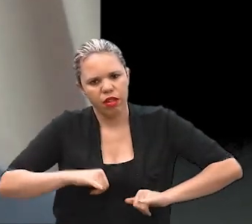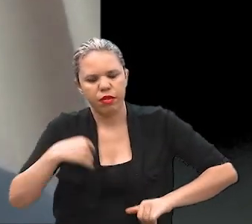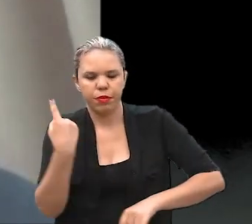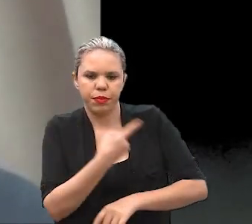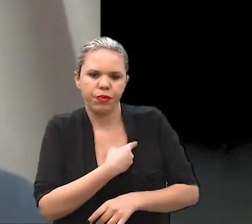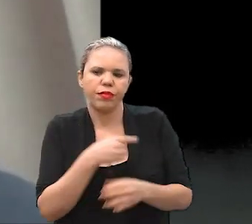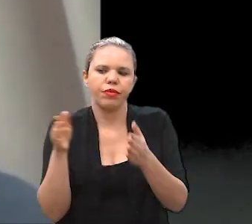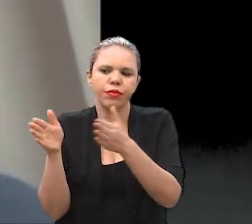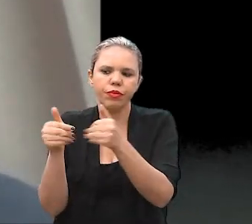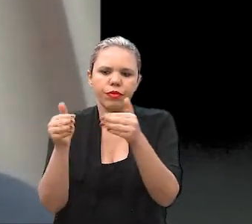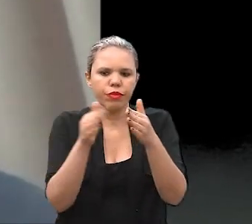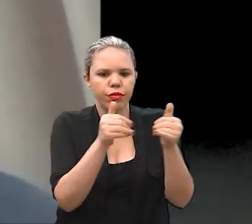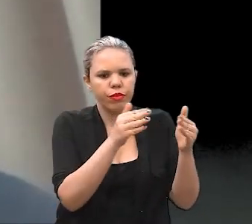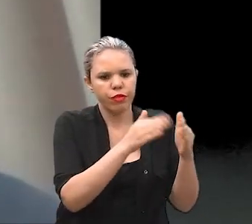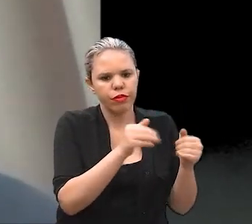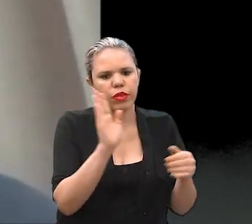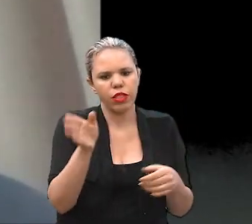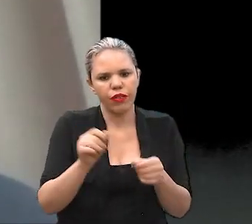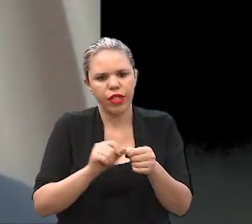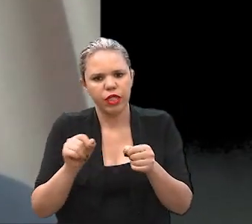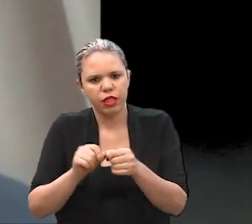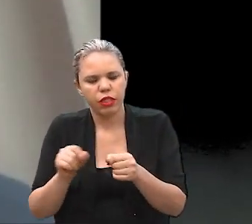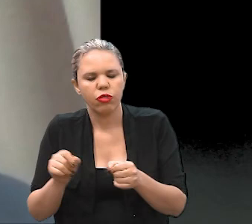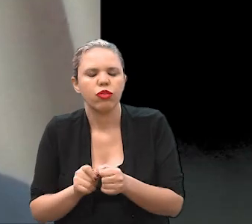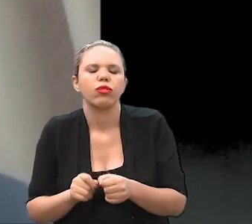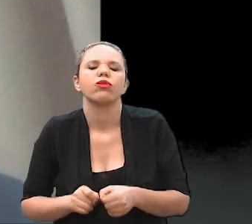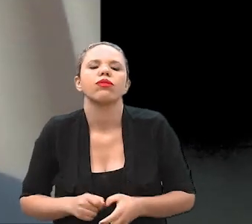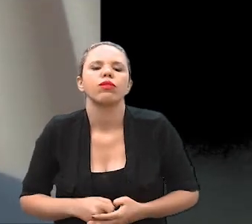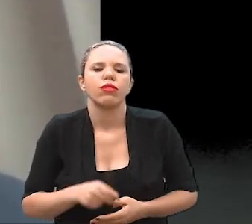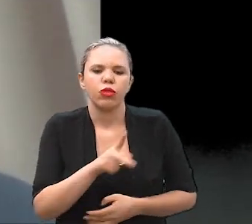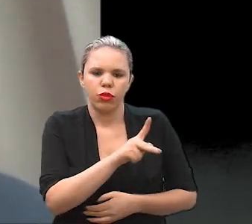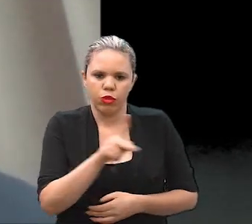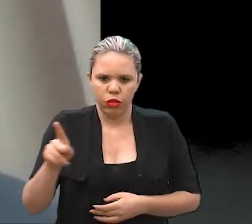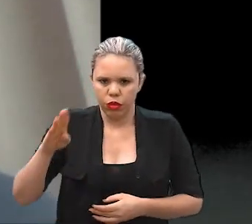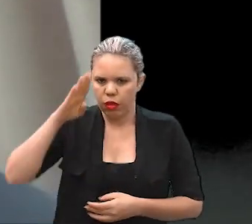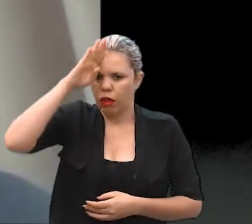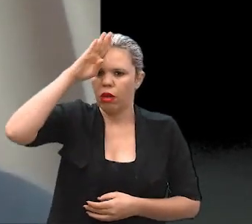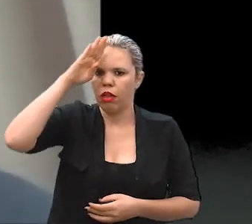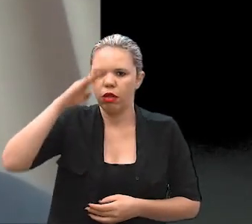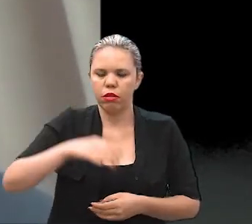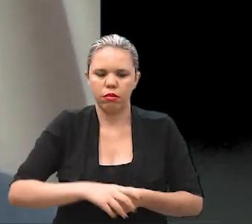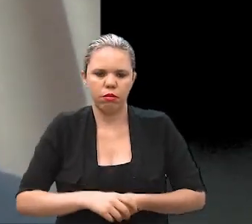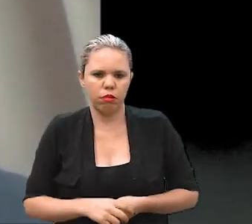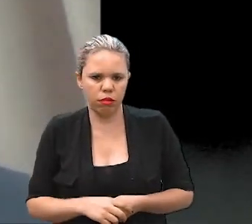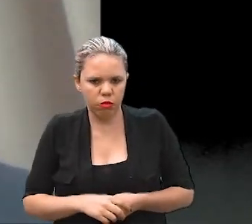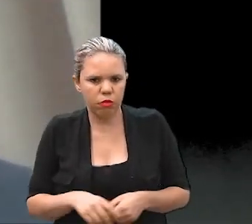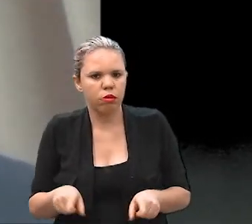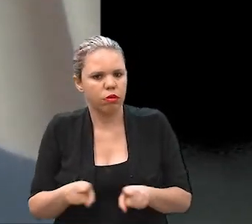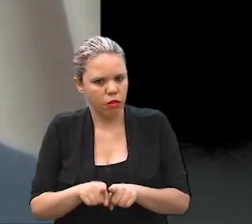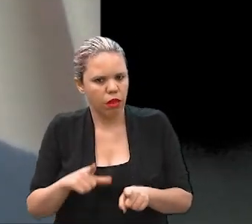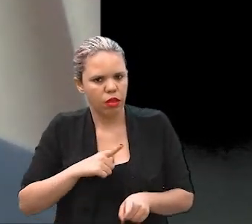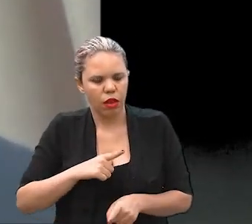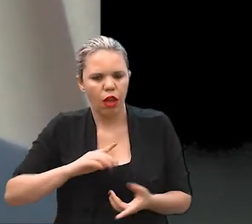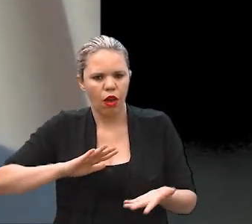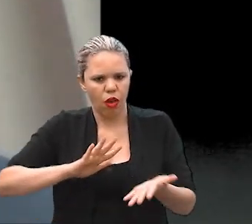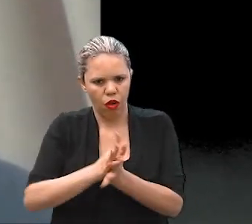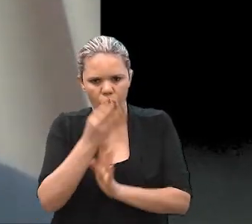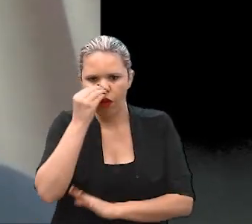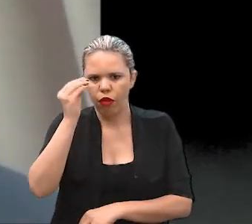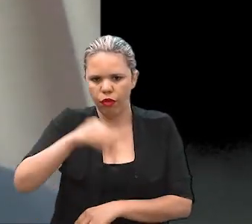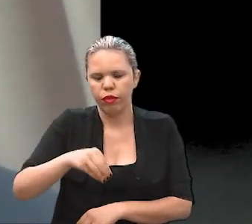pedindo, fizemos esse apelo ao presidente Jair Bolsonaro, que também tem ofendido